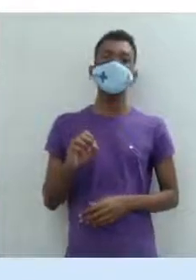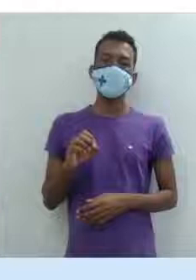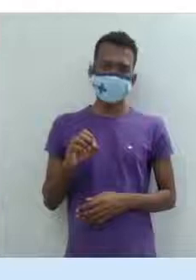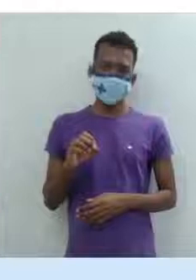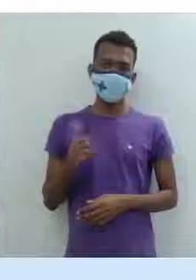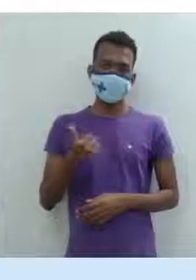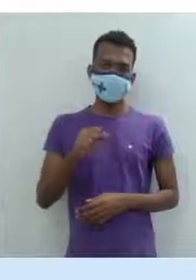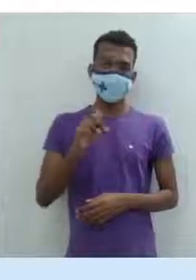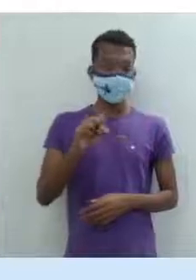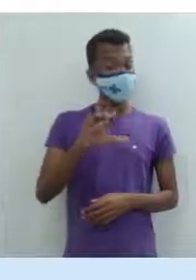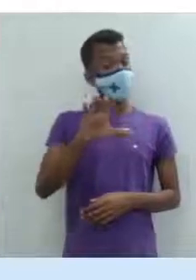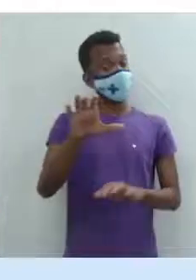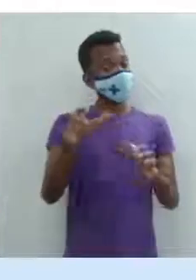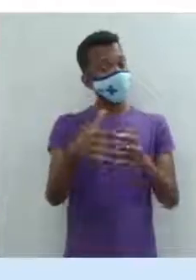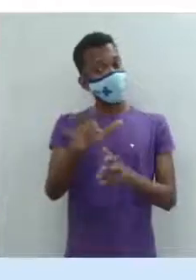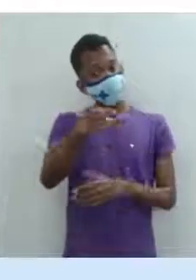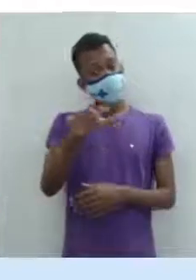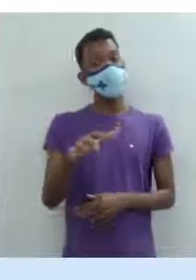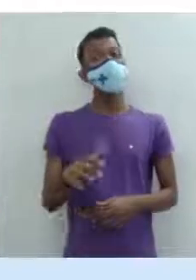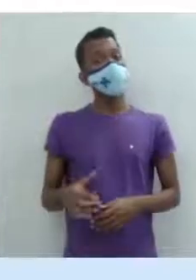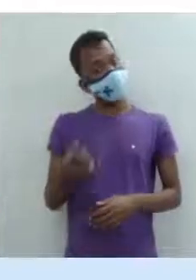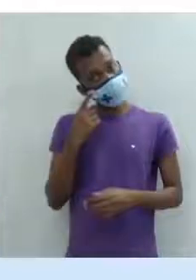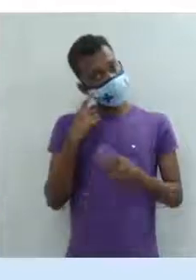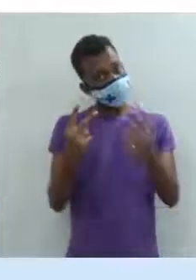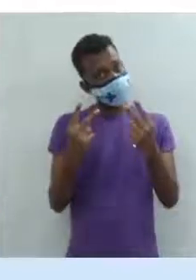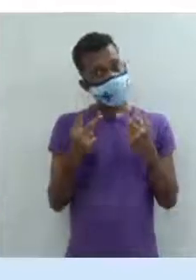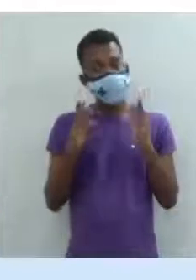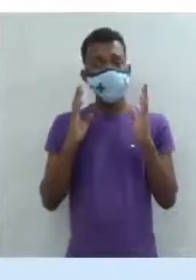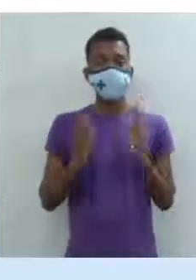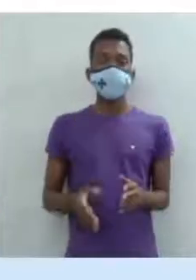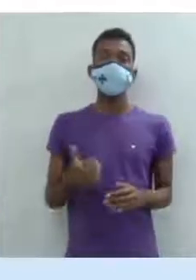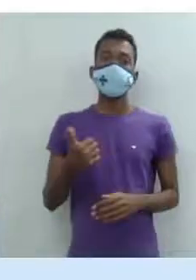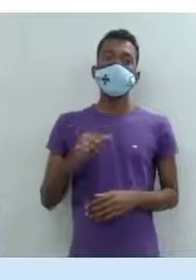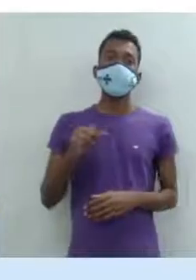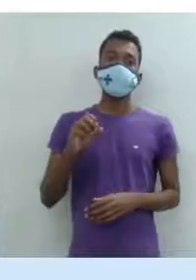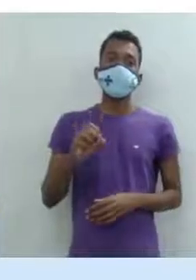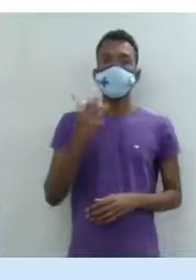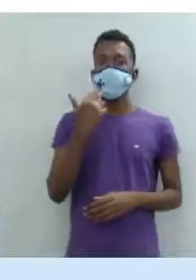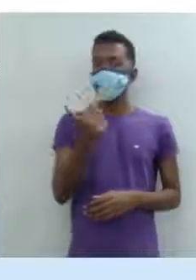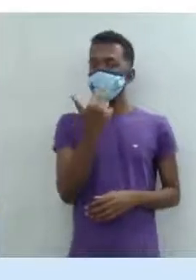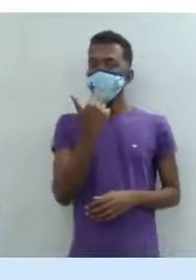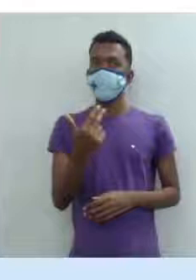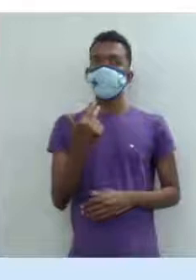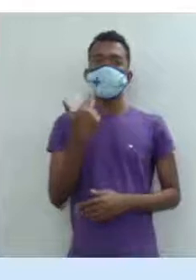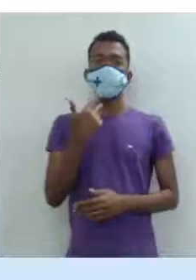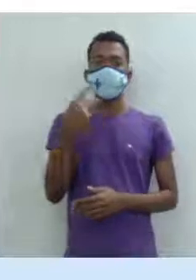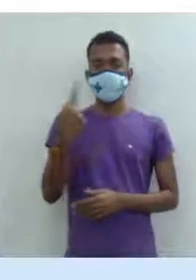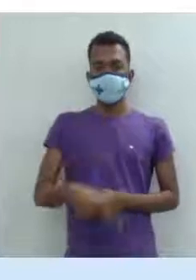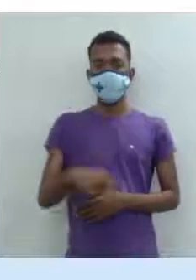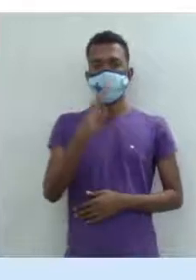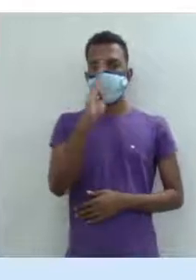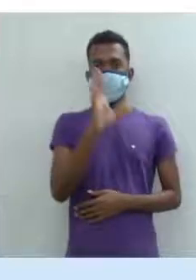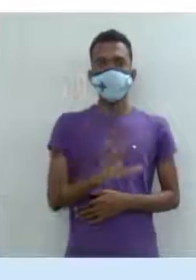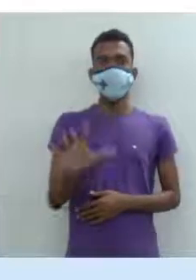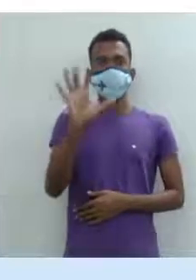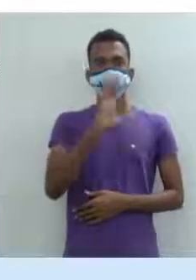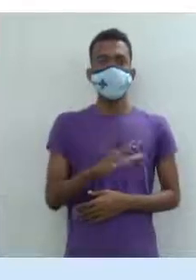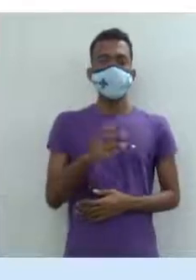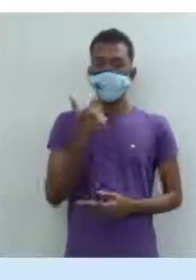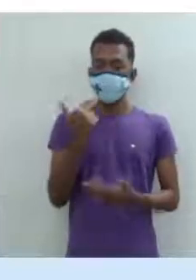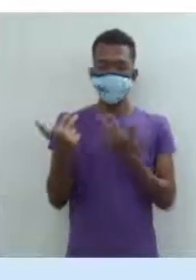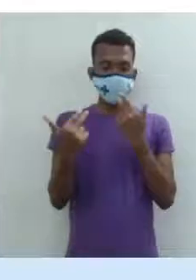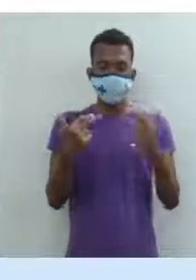180, turminha. Observe, turminha, 180 línguas faladas no Brasil. Essas línguas